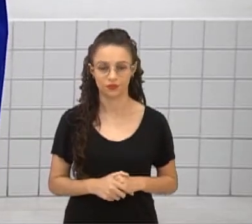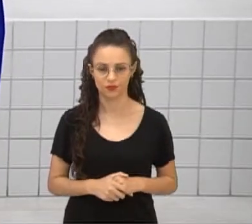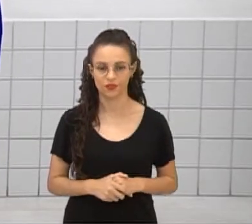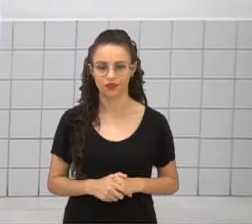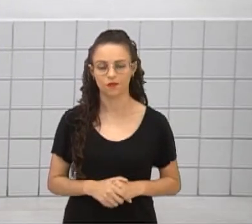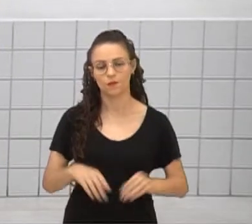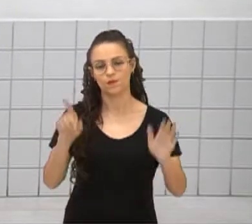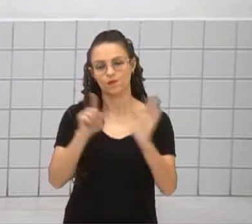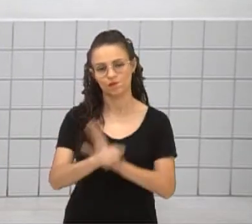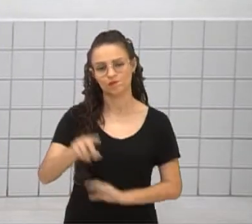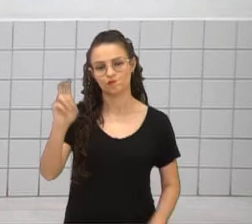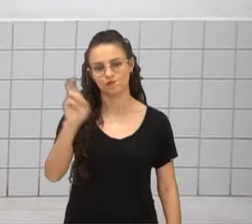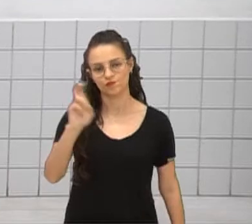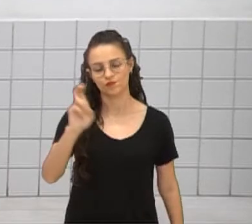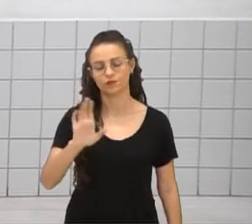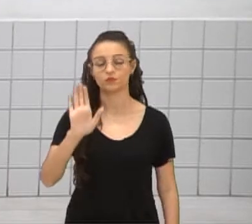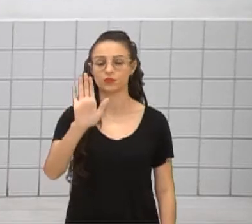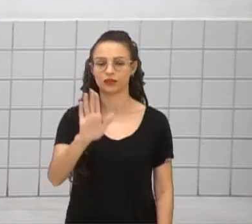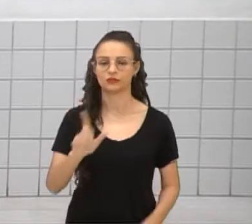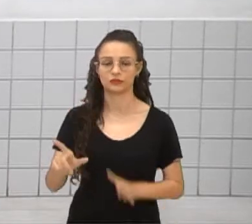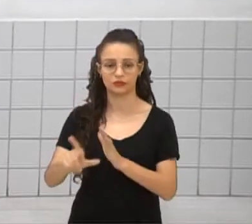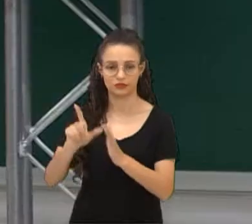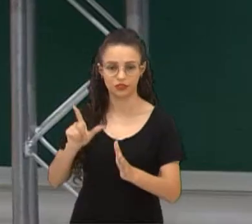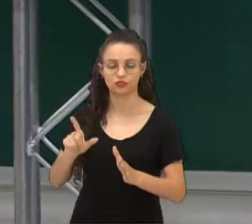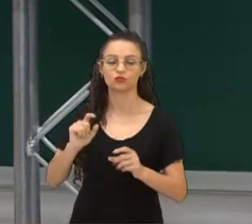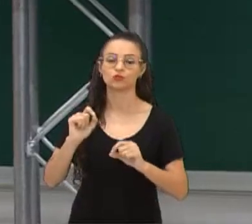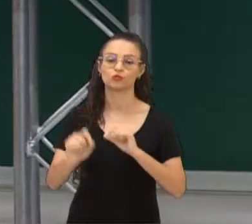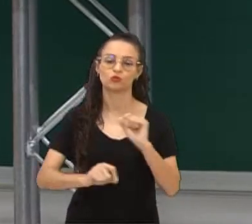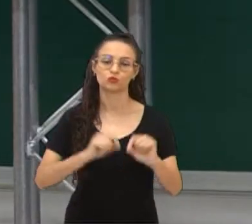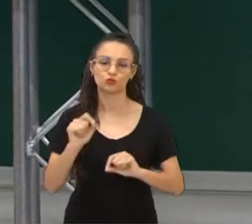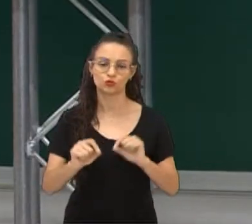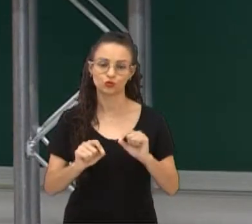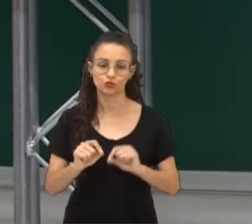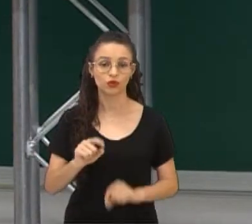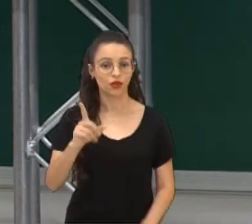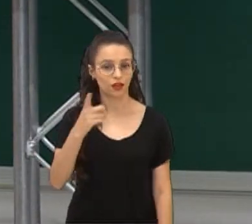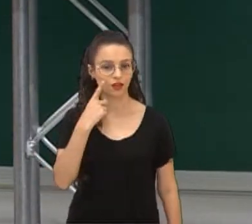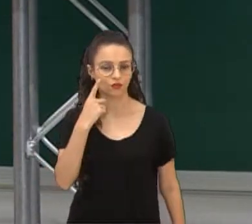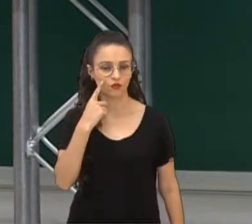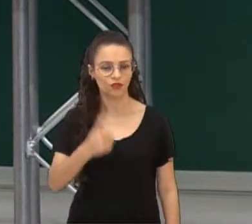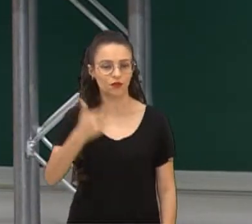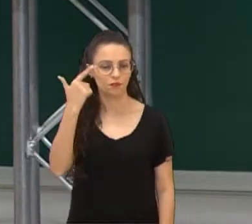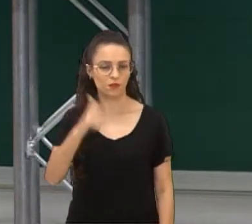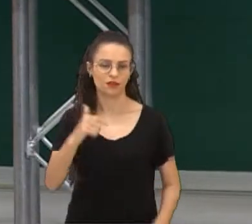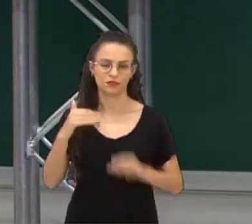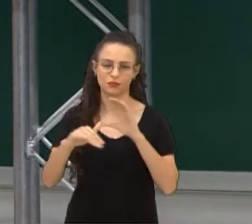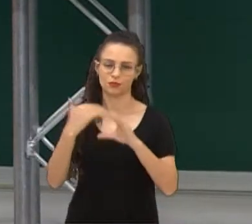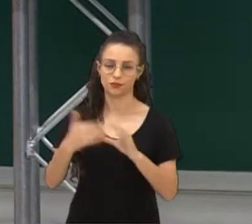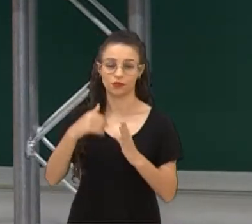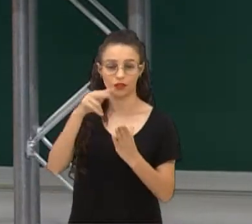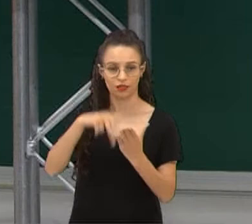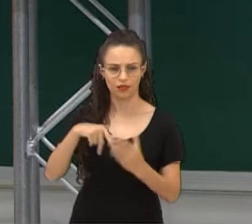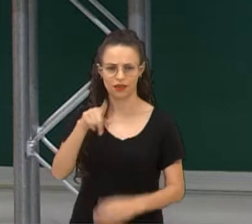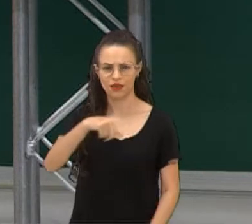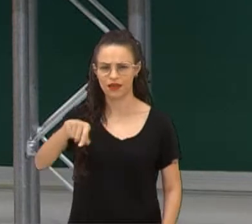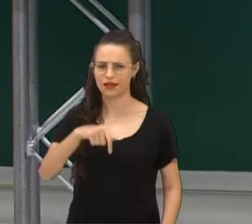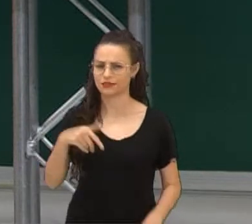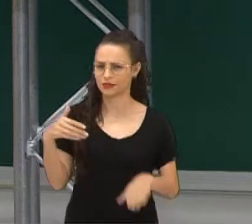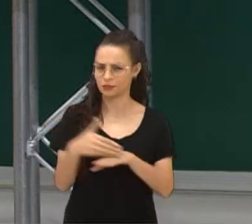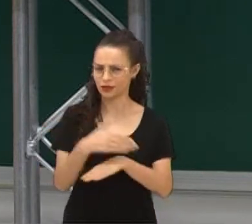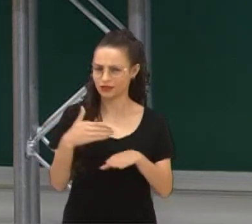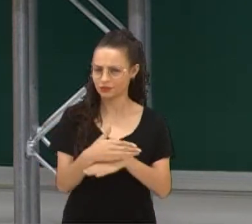nós temos o que os 55 que antes do que os cinco pessoa adicionei mas você cadinhos dela que são está